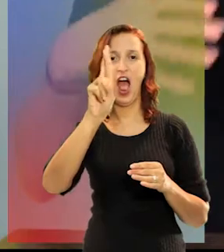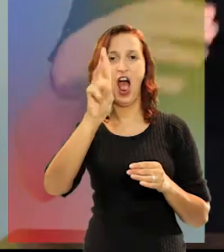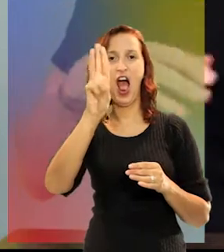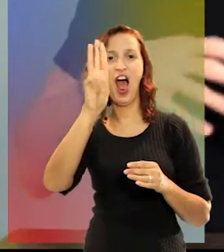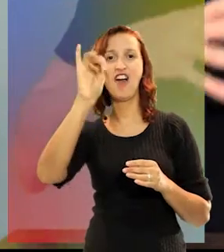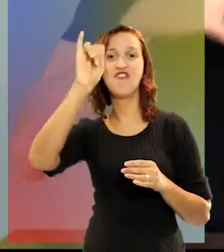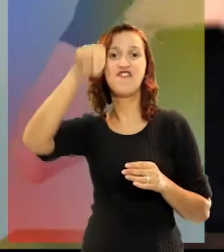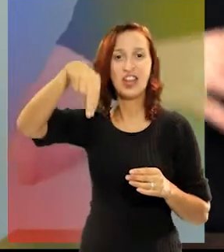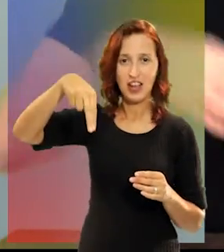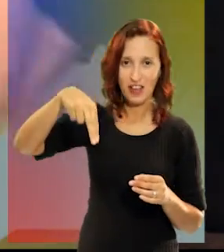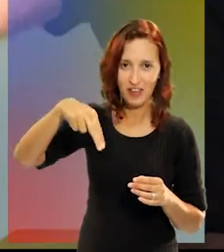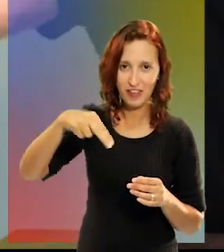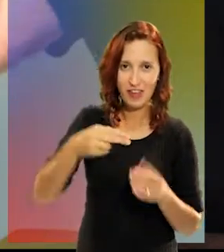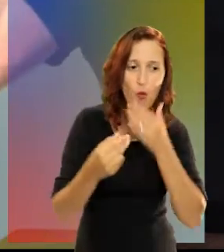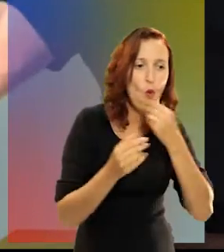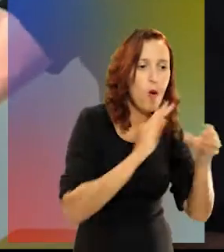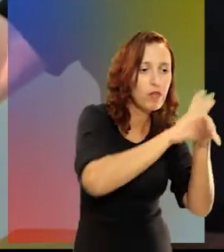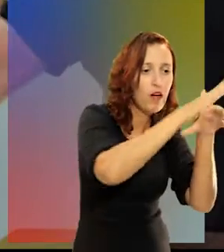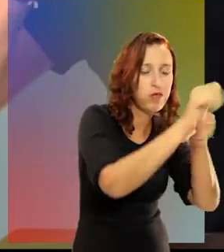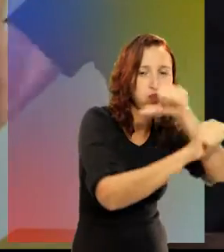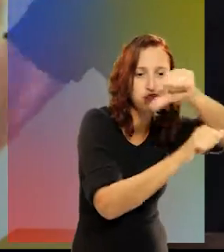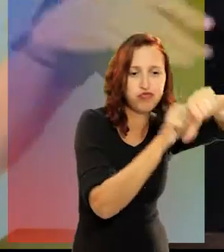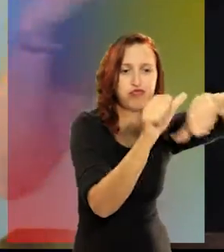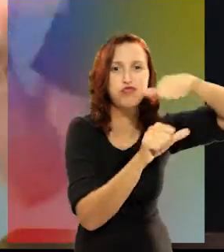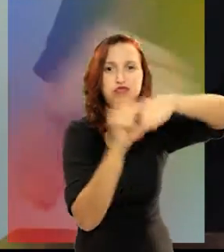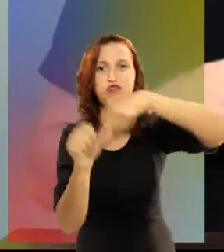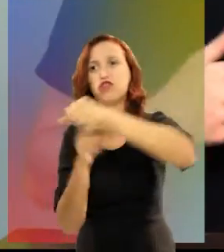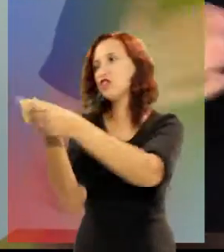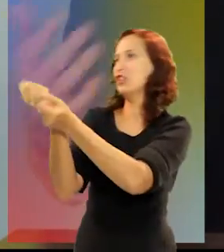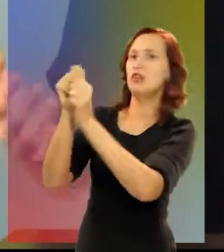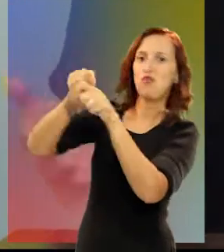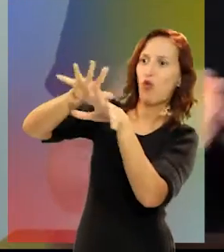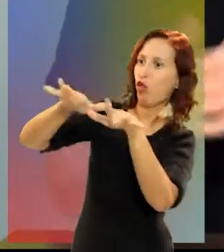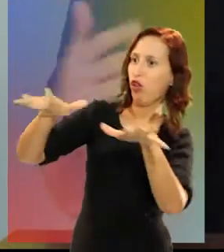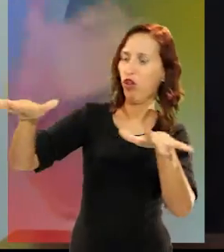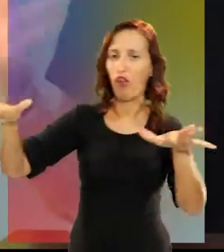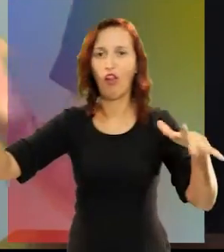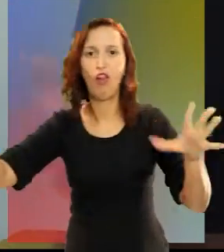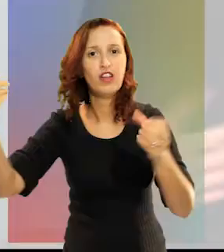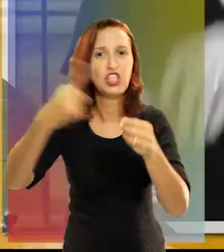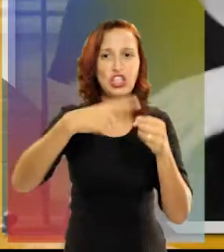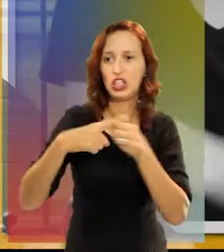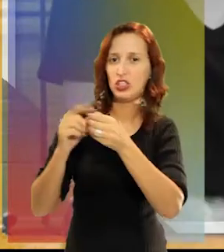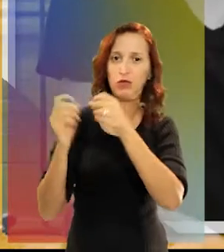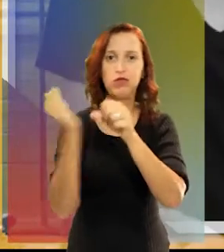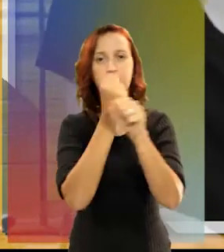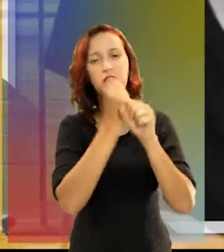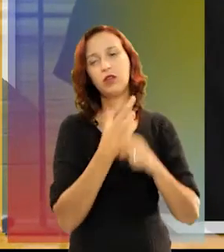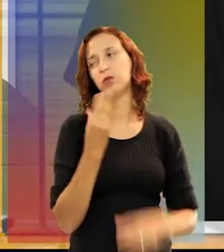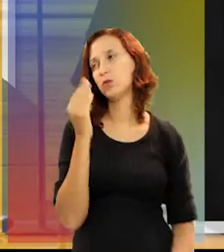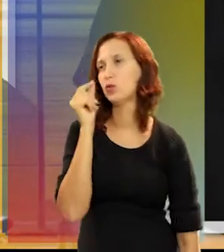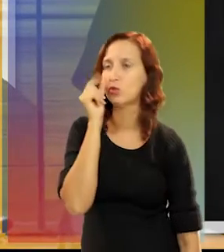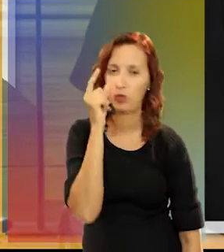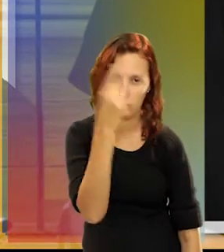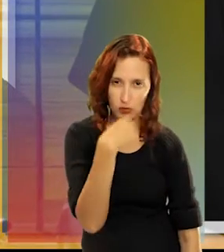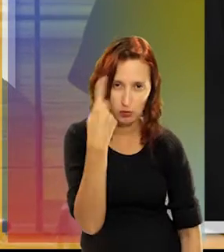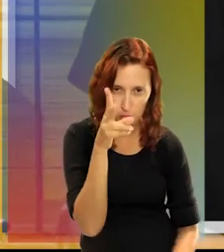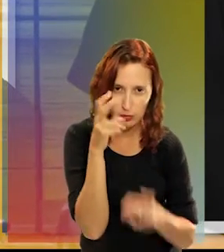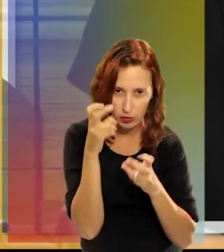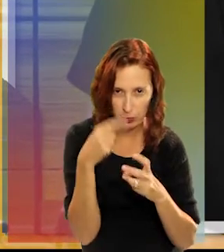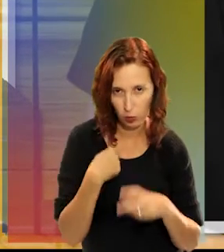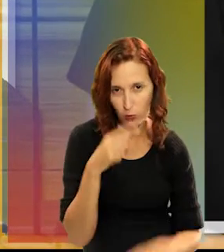ser humano saiu daquilo e virou esse bicho que tá colonizando o espaço e tal. Eu tô morrendo, não dá pra ver que eu tô com